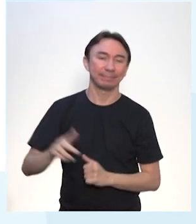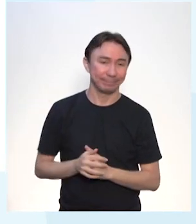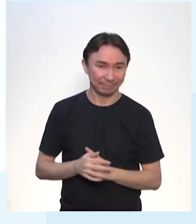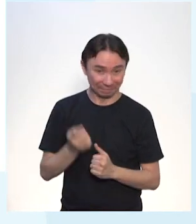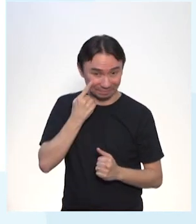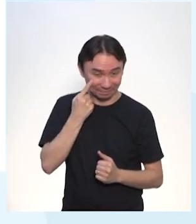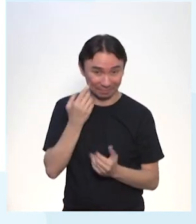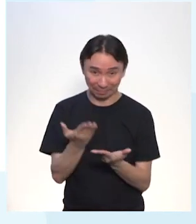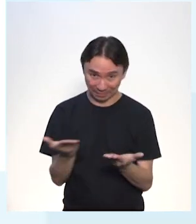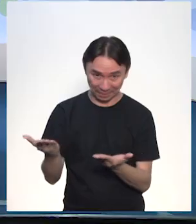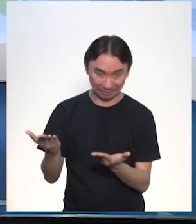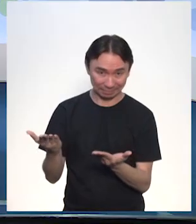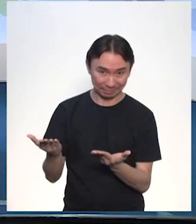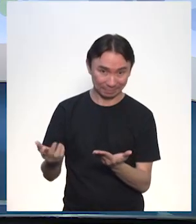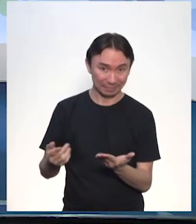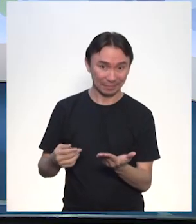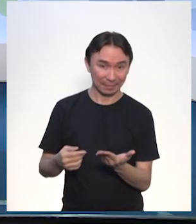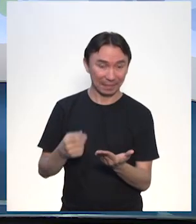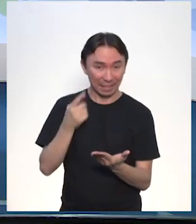favor.